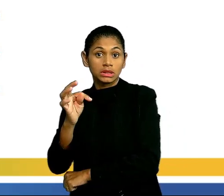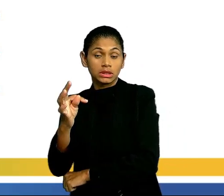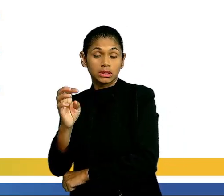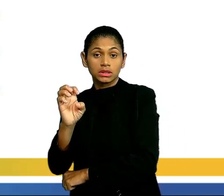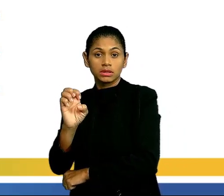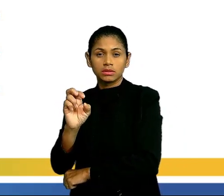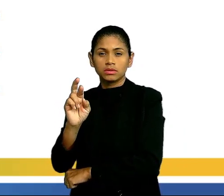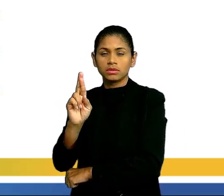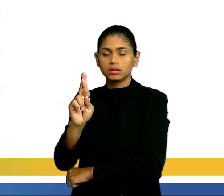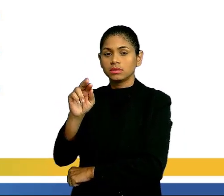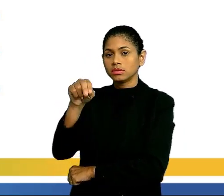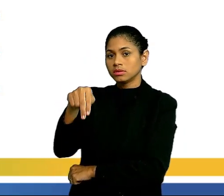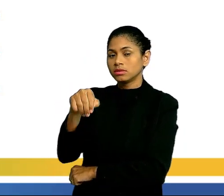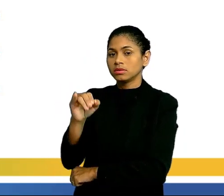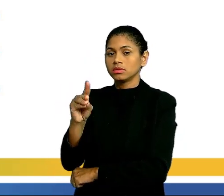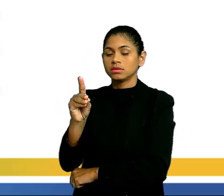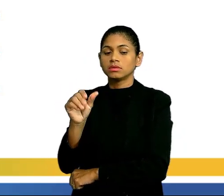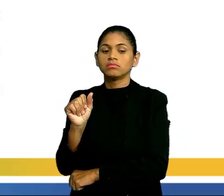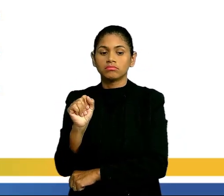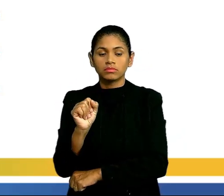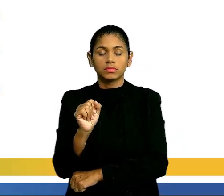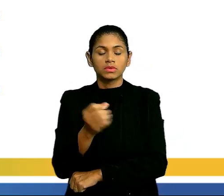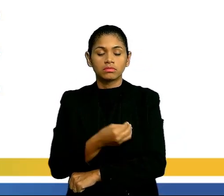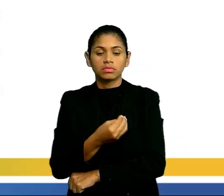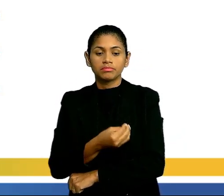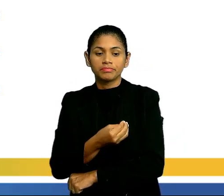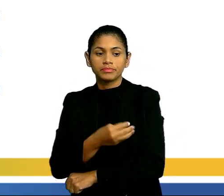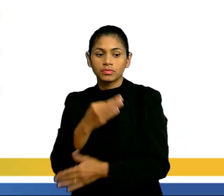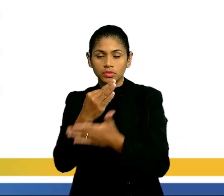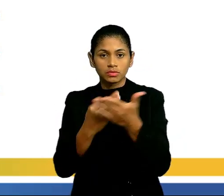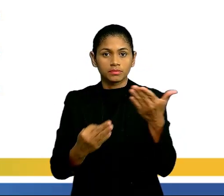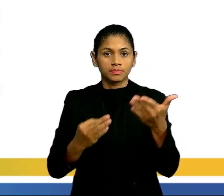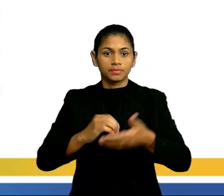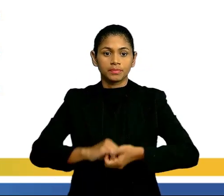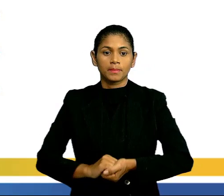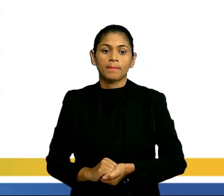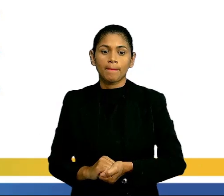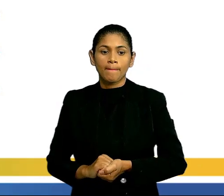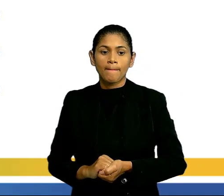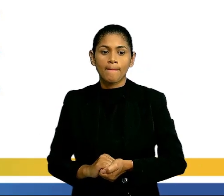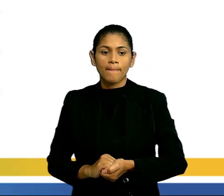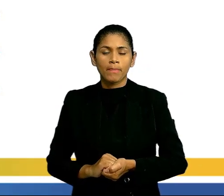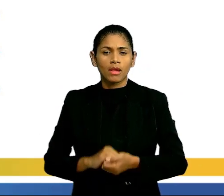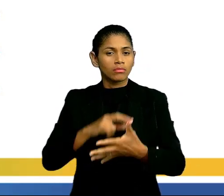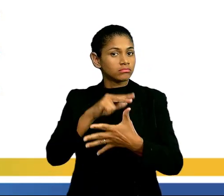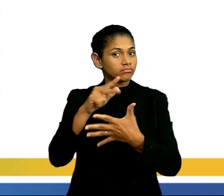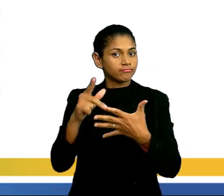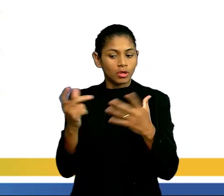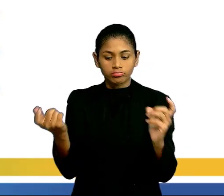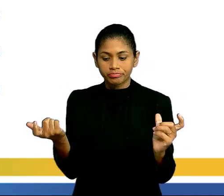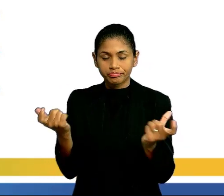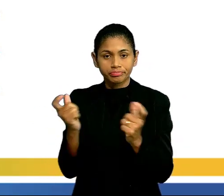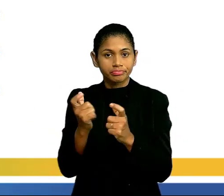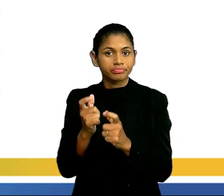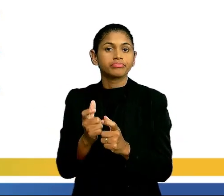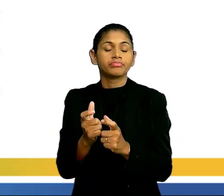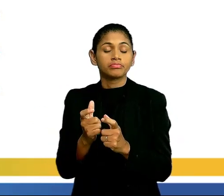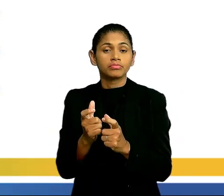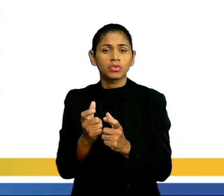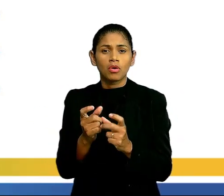ele faz parte. Nesse livro, os elementos humorísticos diminuem e os valores visuais do texto